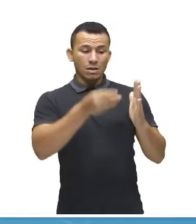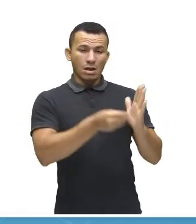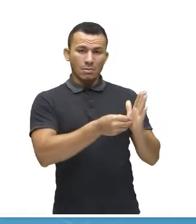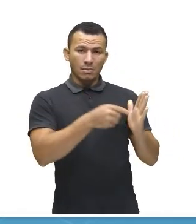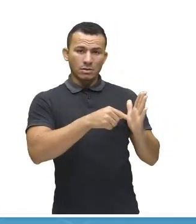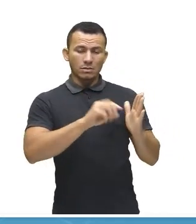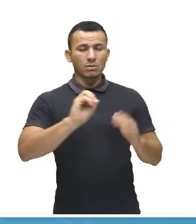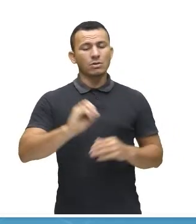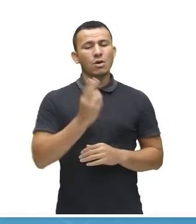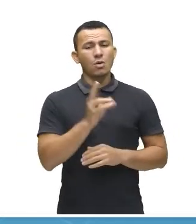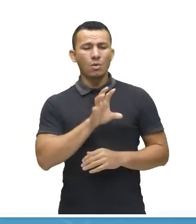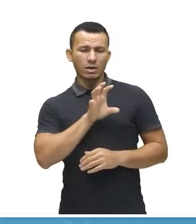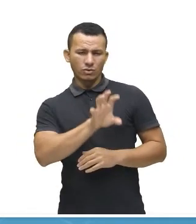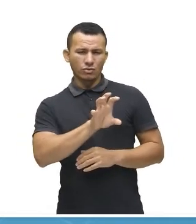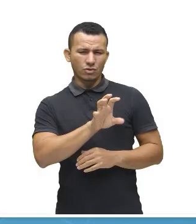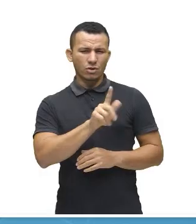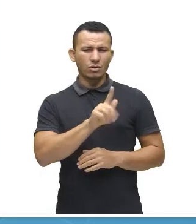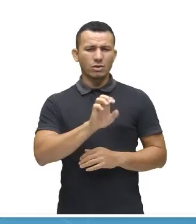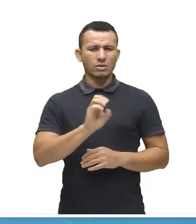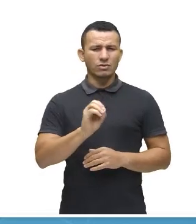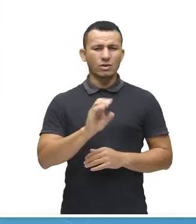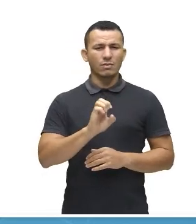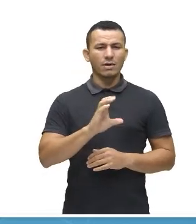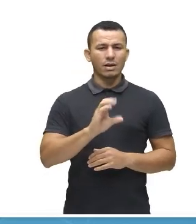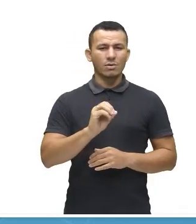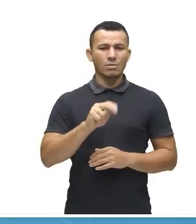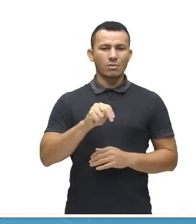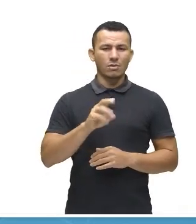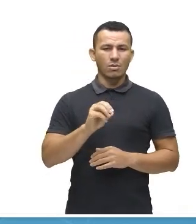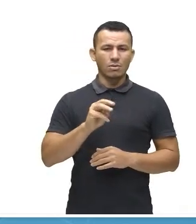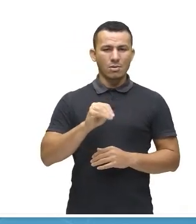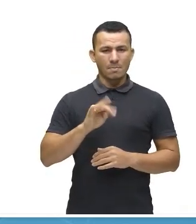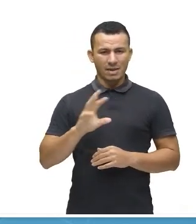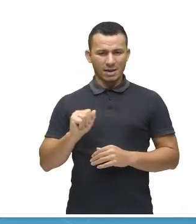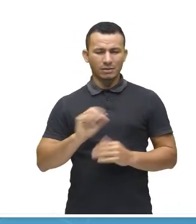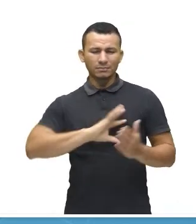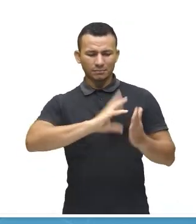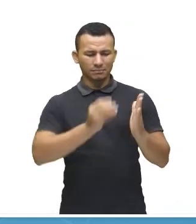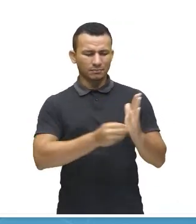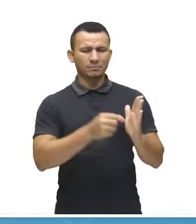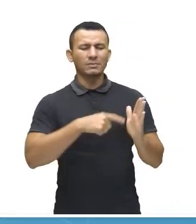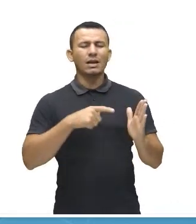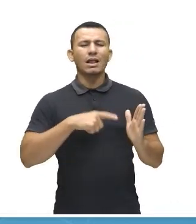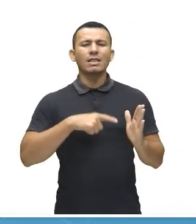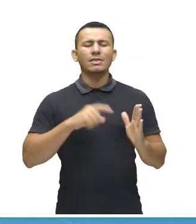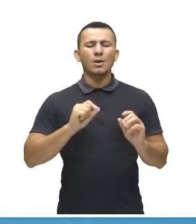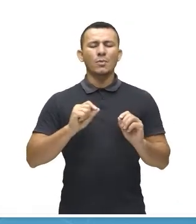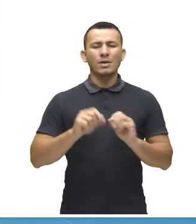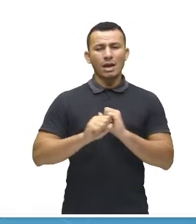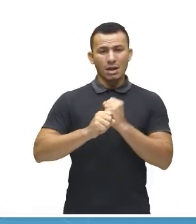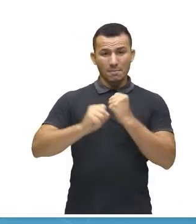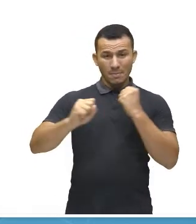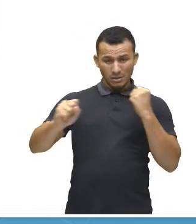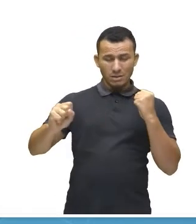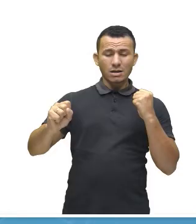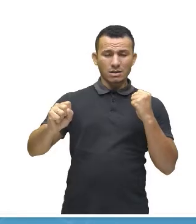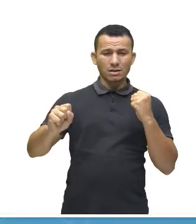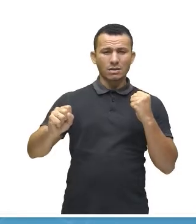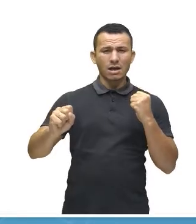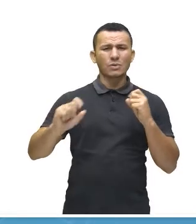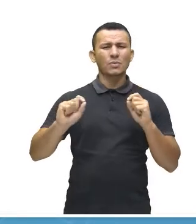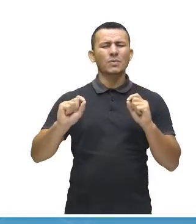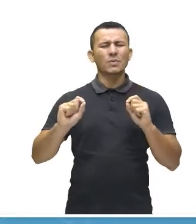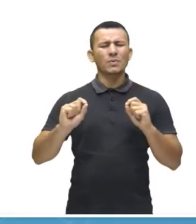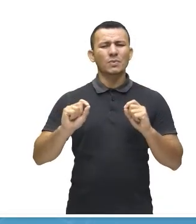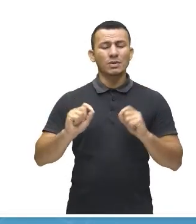ou região geoeconômica Amazônia, apresenta baixa densidade demográfica. O que é